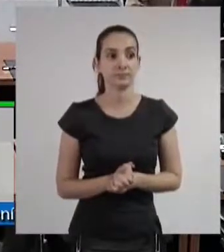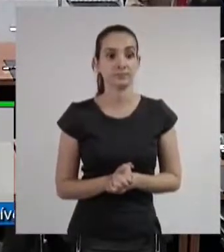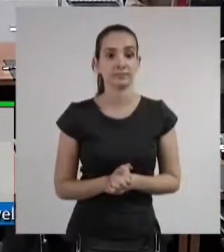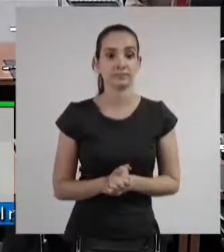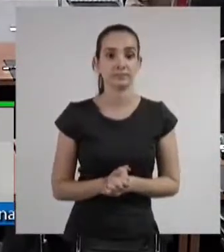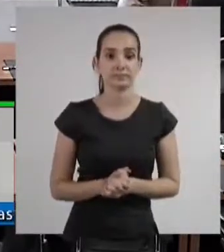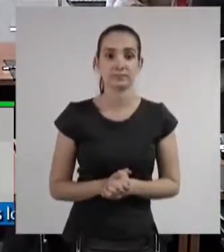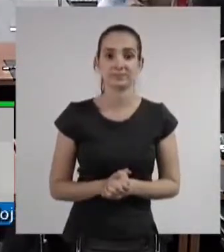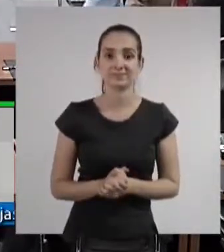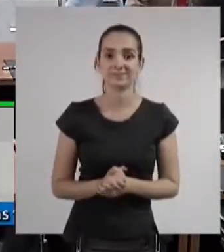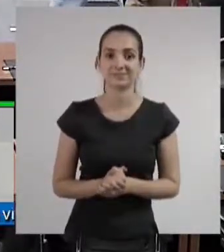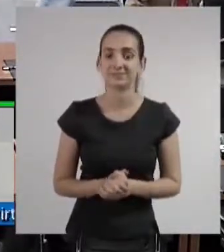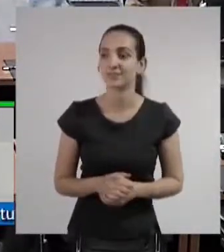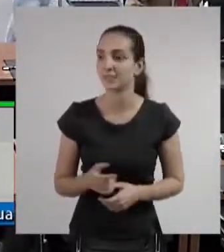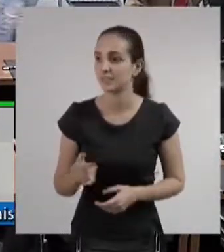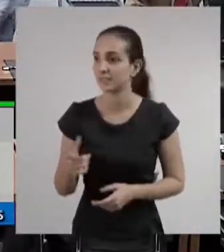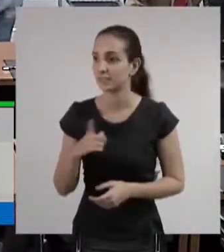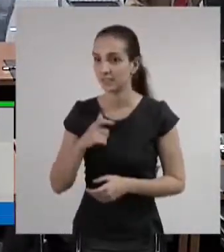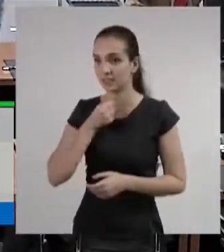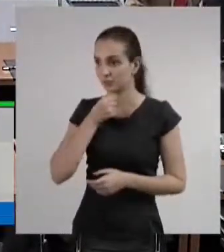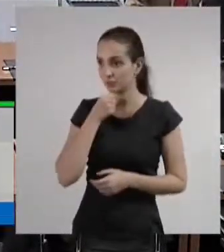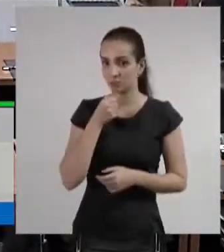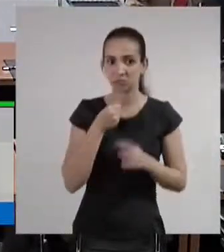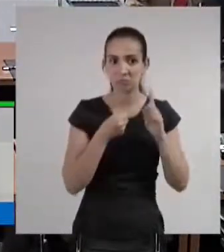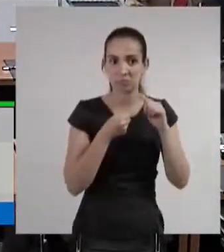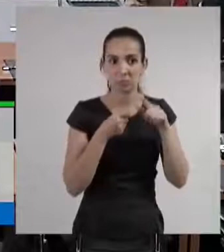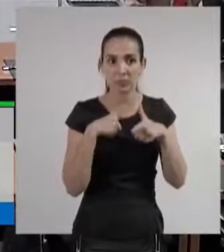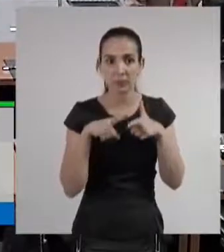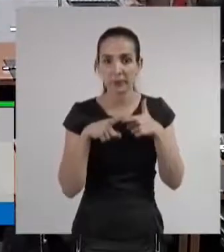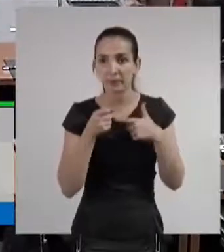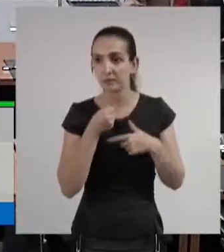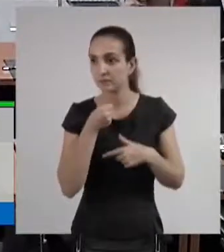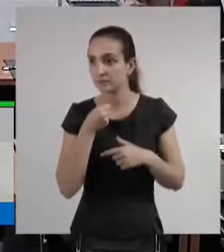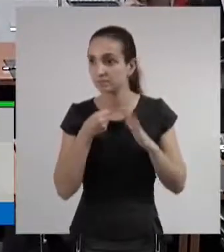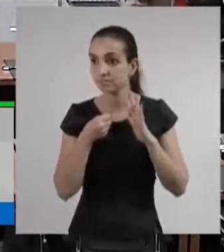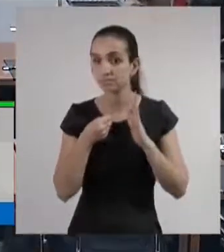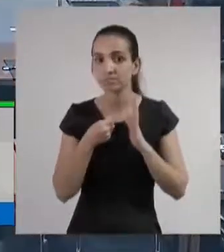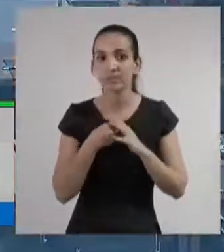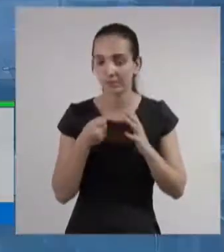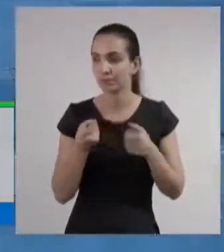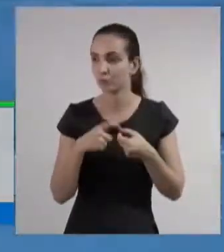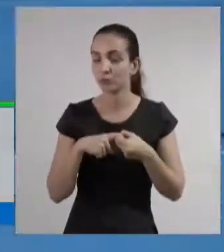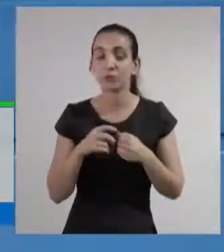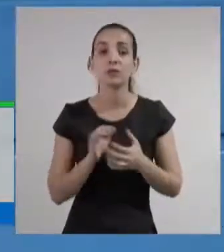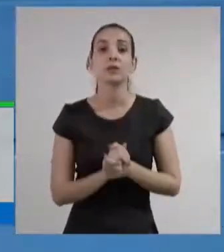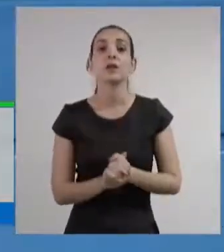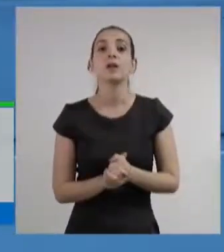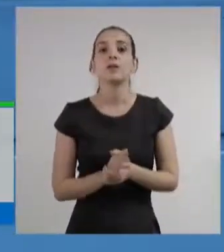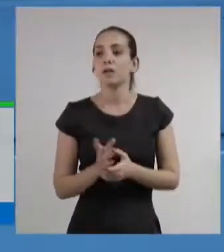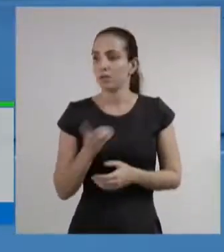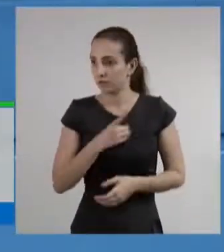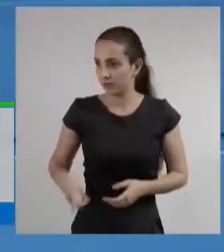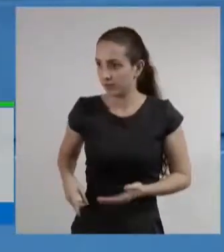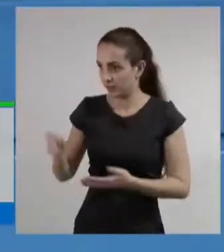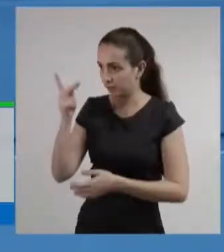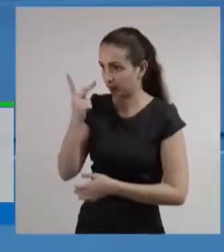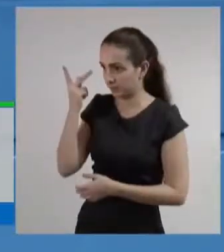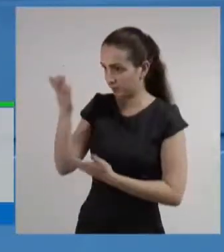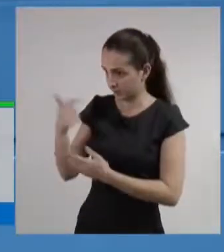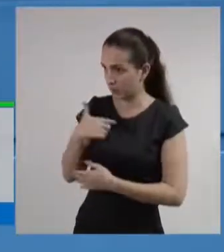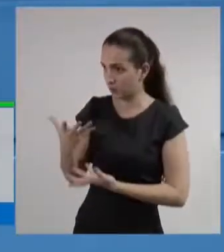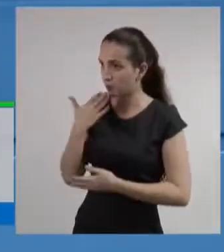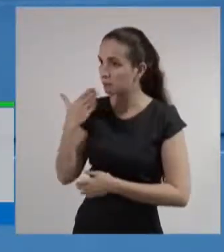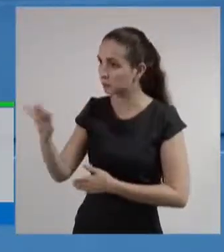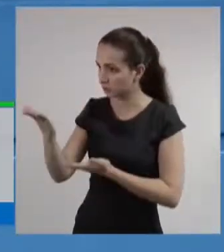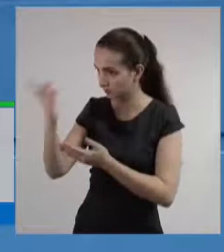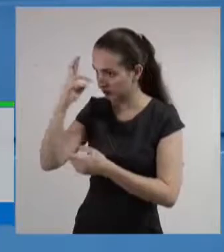Estou sem som aqui. Deputado Zé Teixeira. Deputado Maurício Picarelli, presidente, eu gostaria de solicitar a Vossa